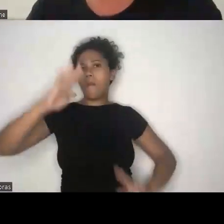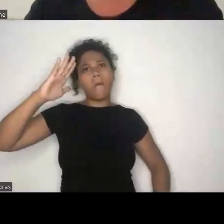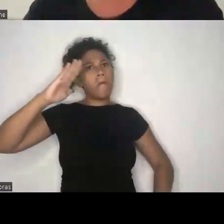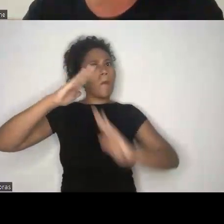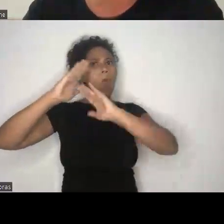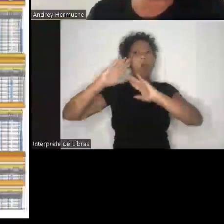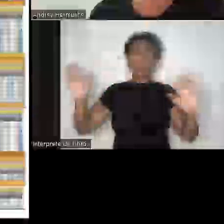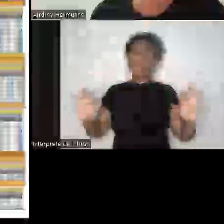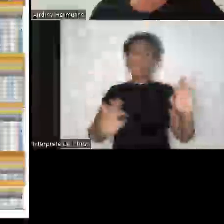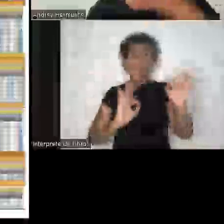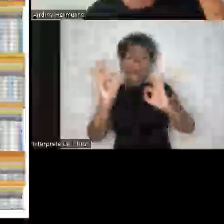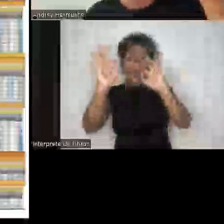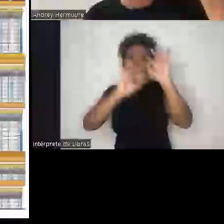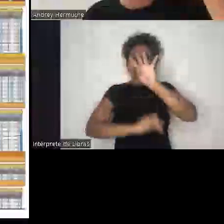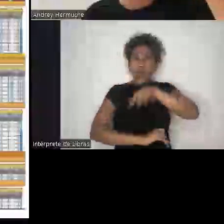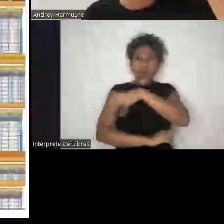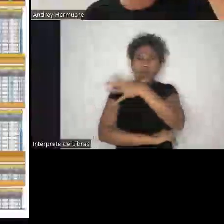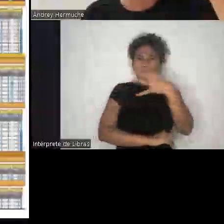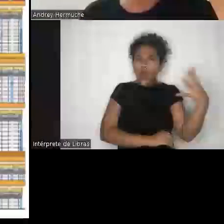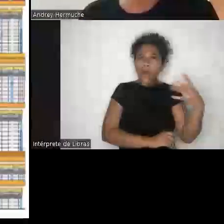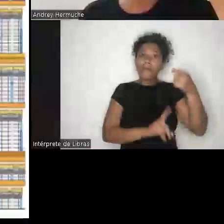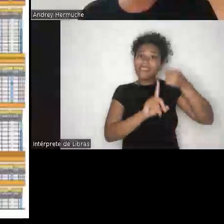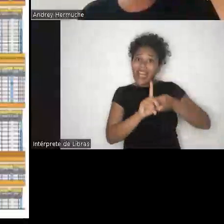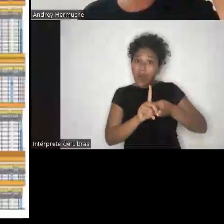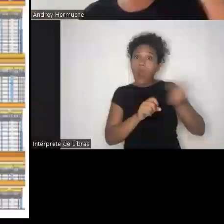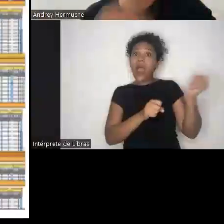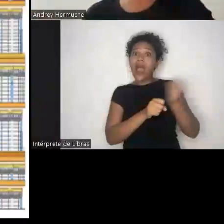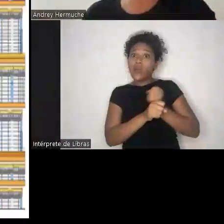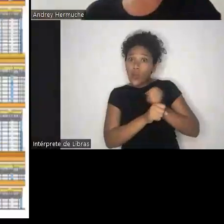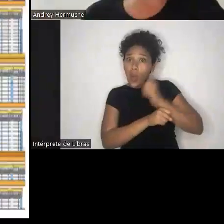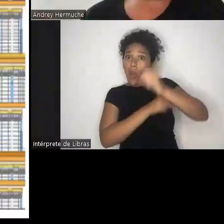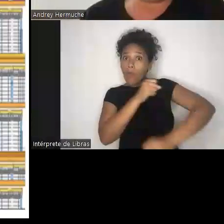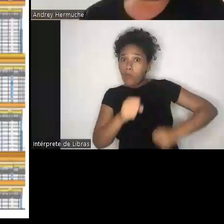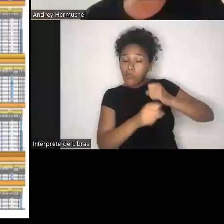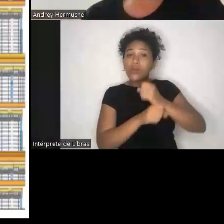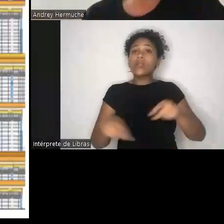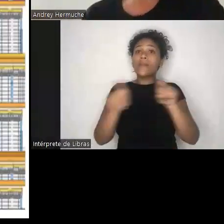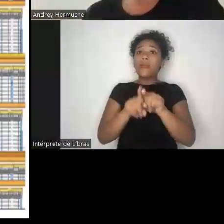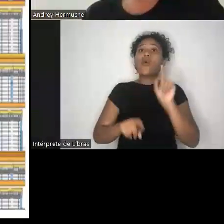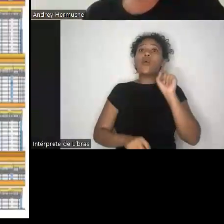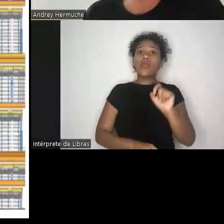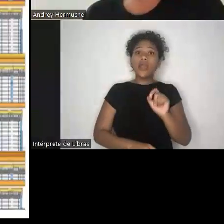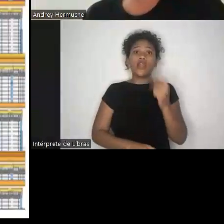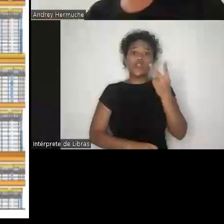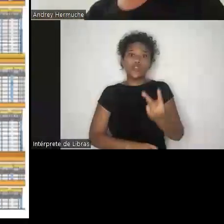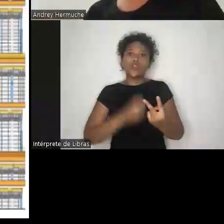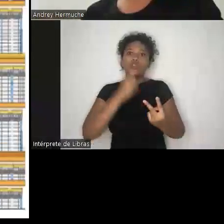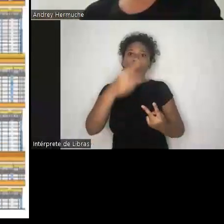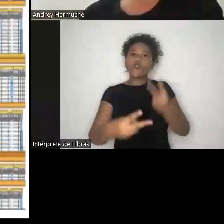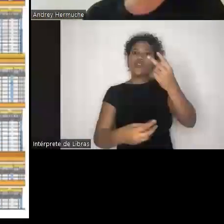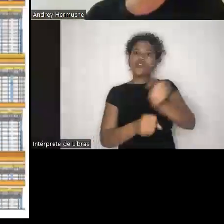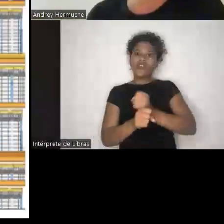desenhar os cronogramas mensais anuais e Inclusive bienais eu cheguei a desenhar